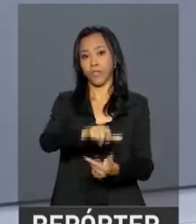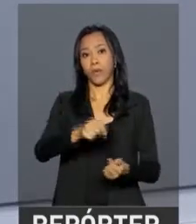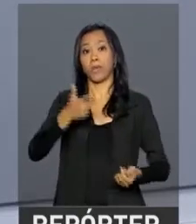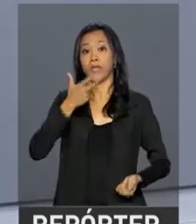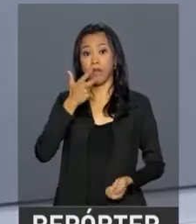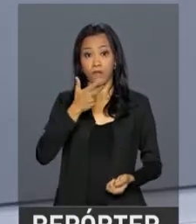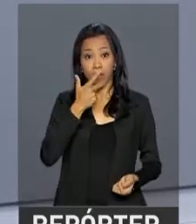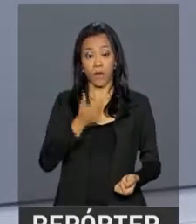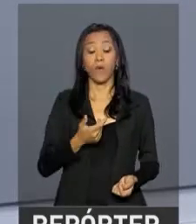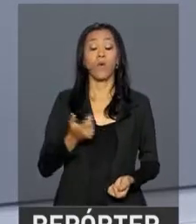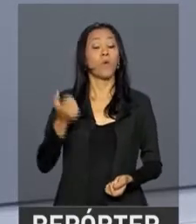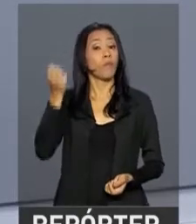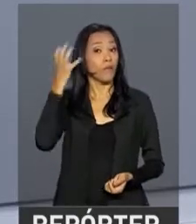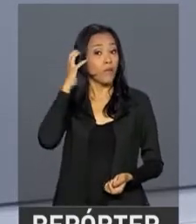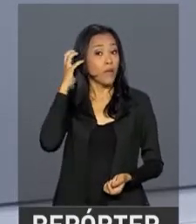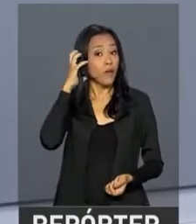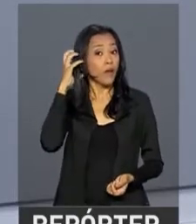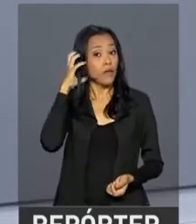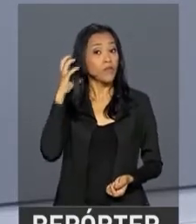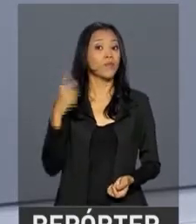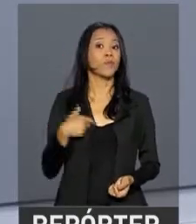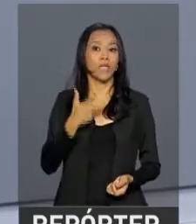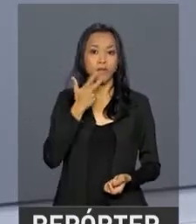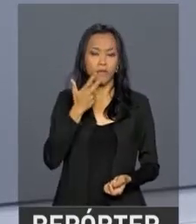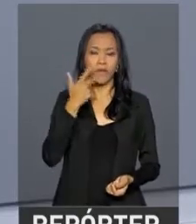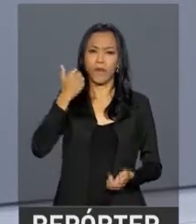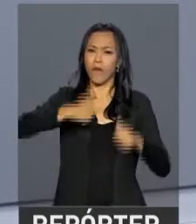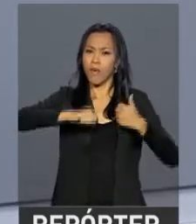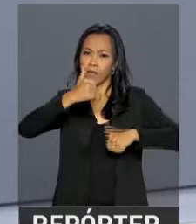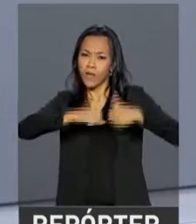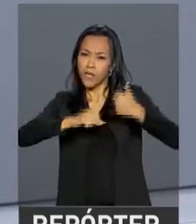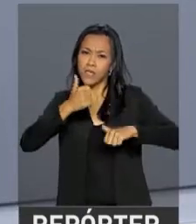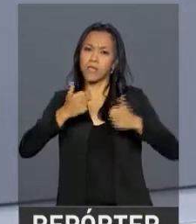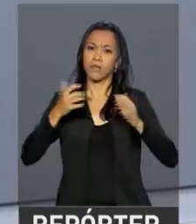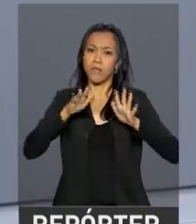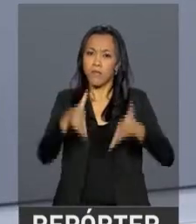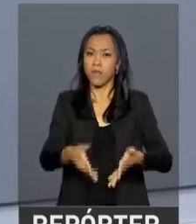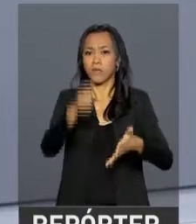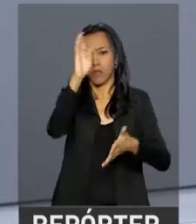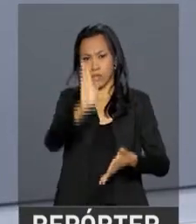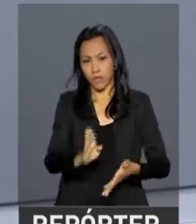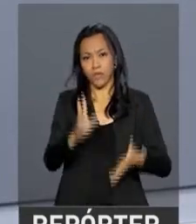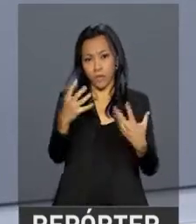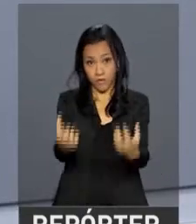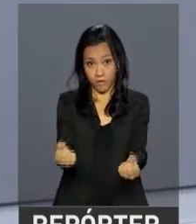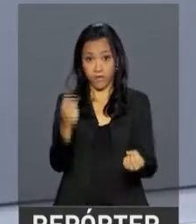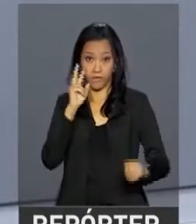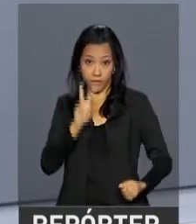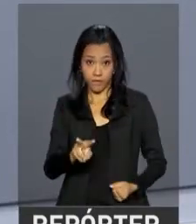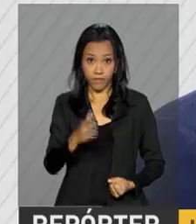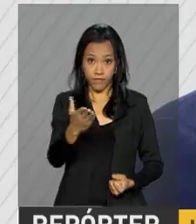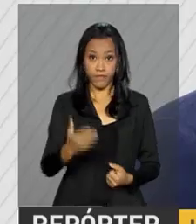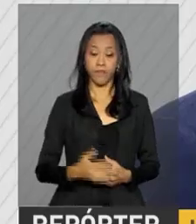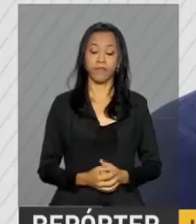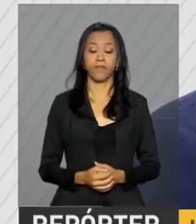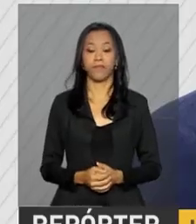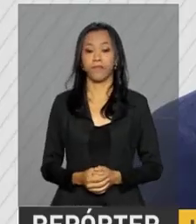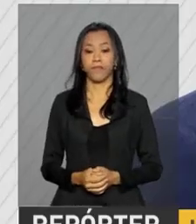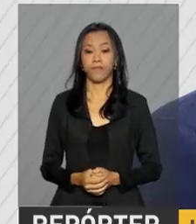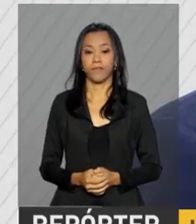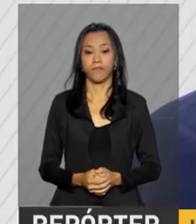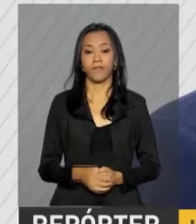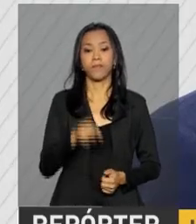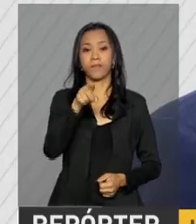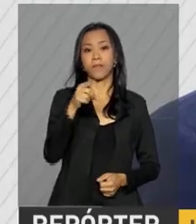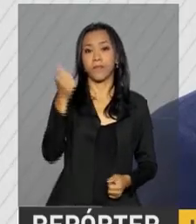programa de rádio A Voz do Brasil. Meirelles fez um balanço da participação brasileira no evento. Vamos acompanhar.